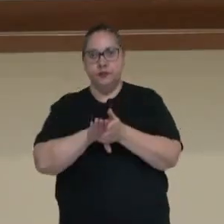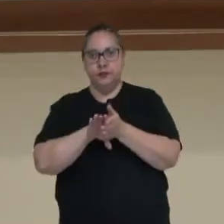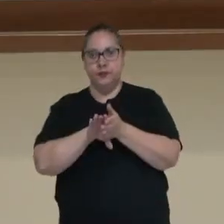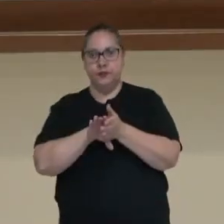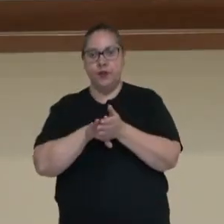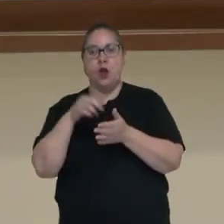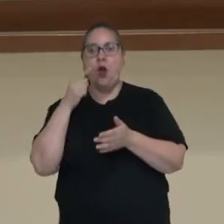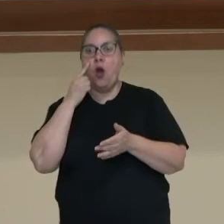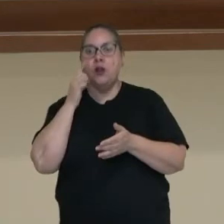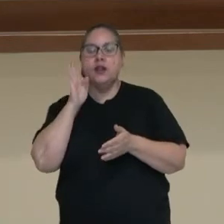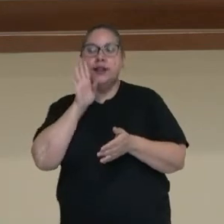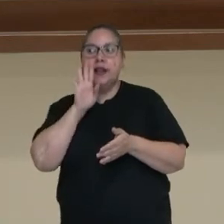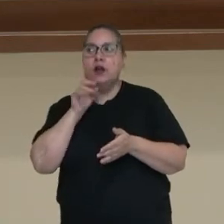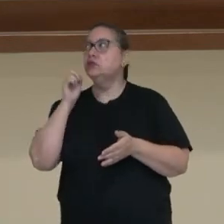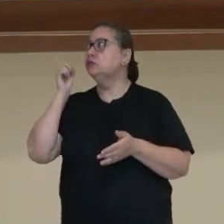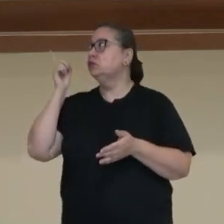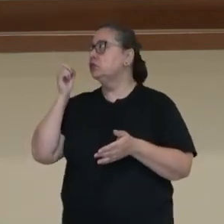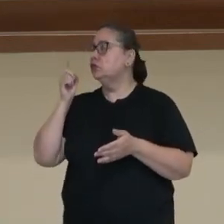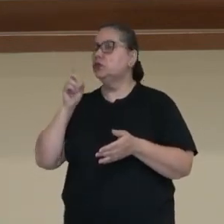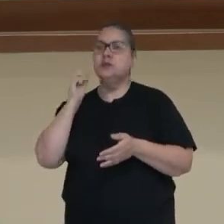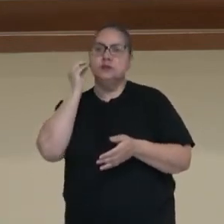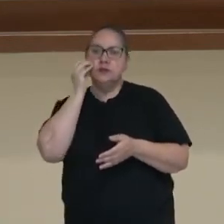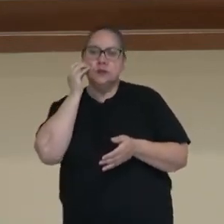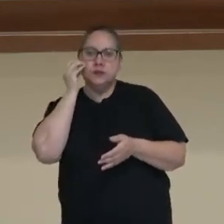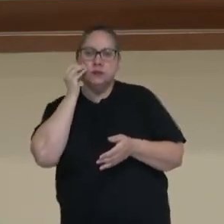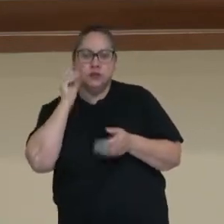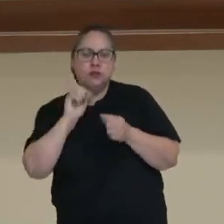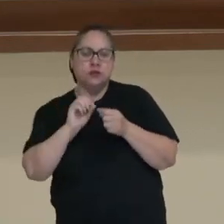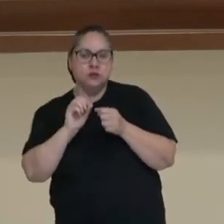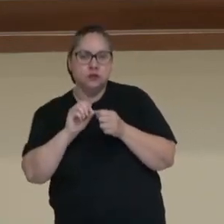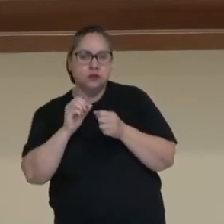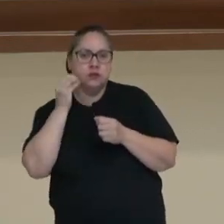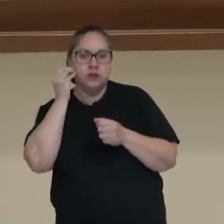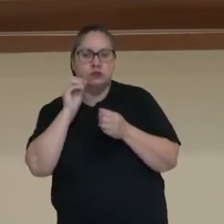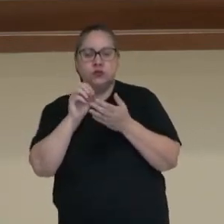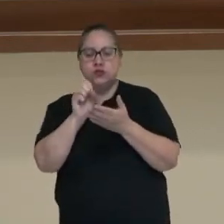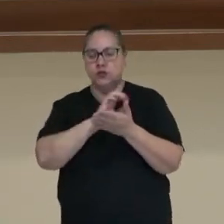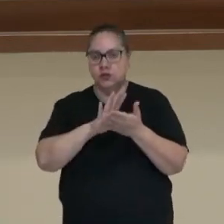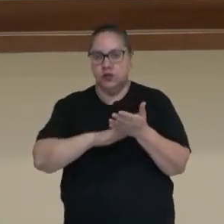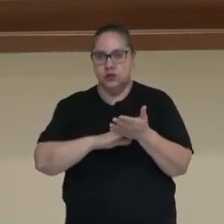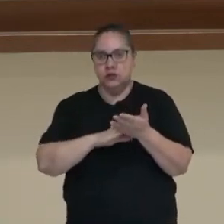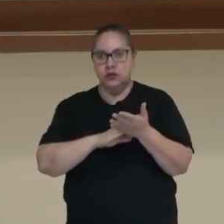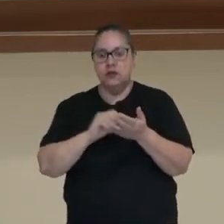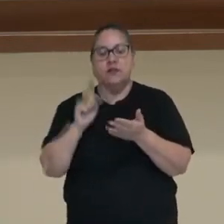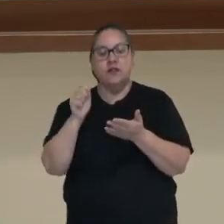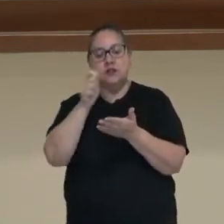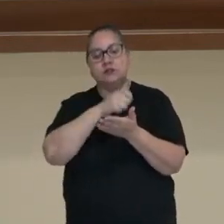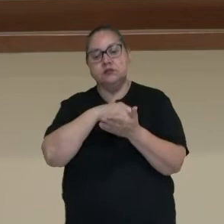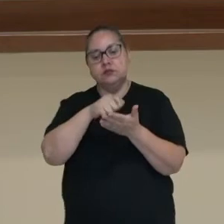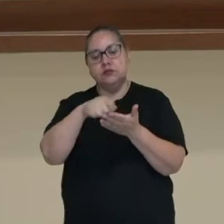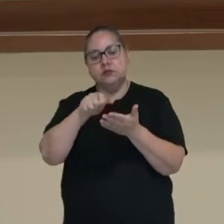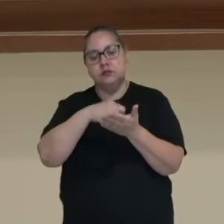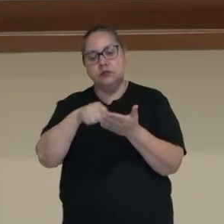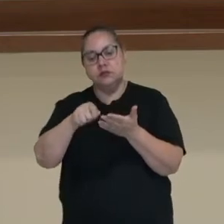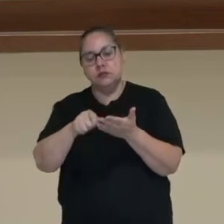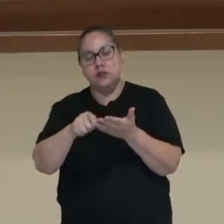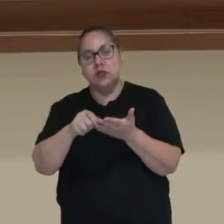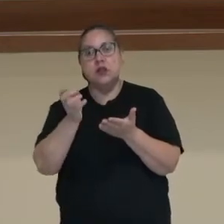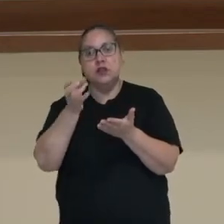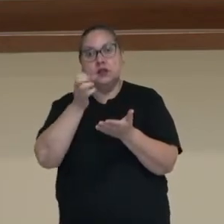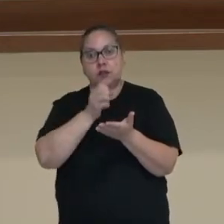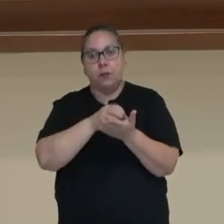Retornamos e olha que legal, quando você faz um experimento, quando você faz uma atividade, você faz os seus registros.